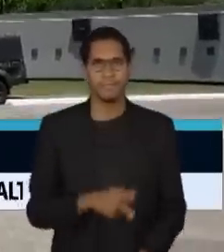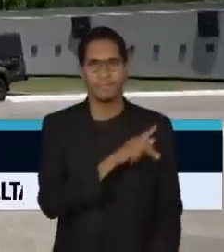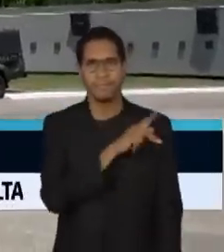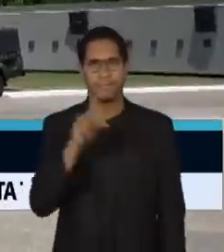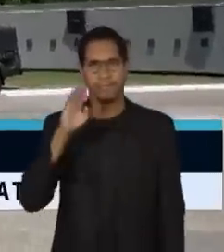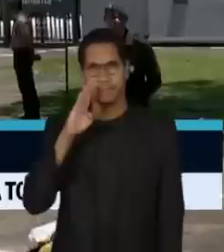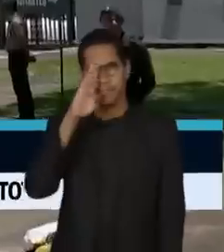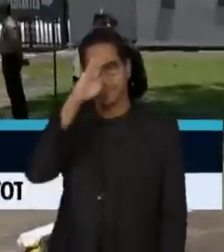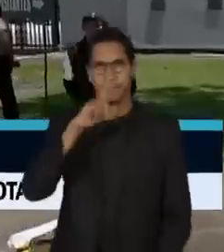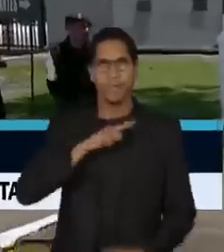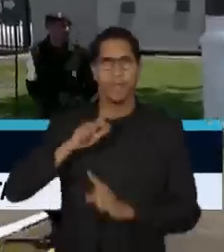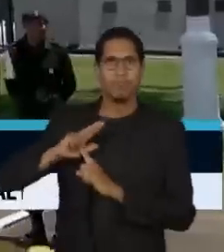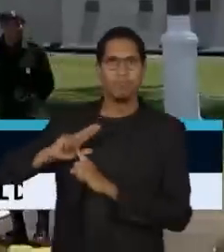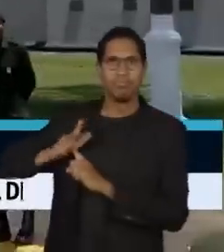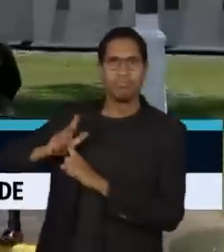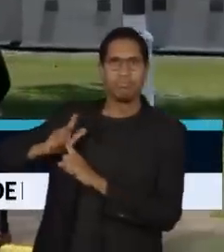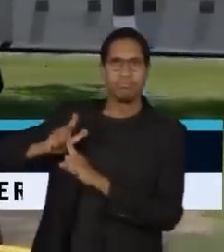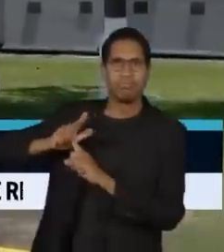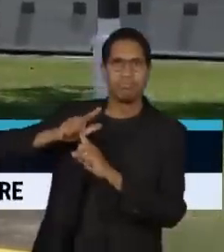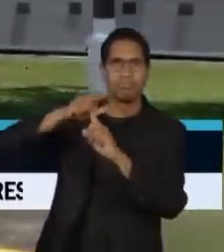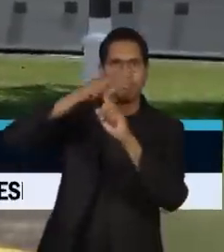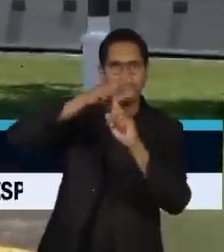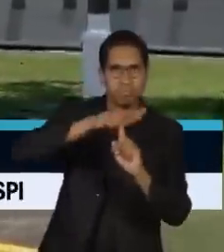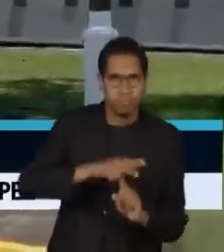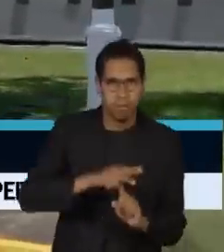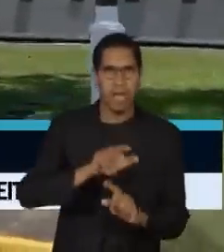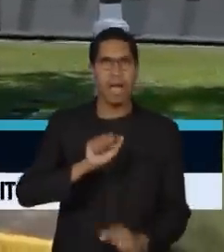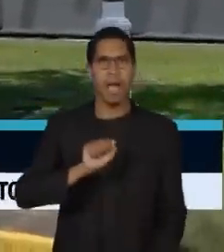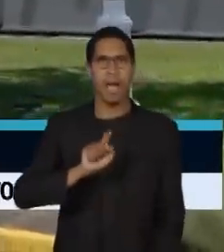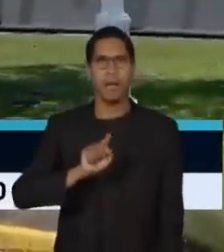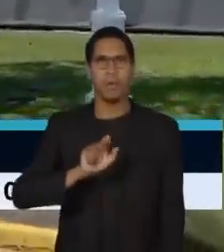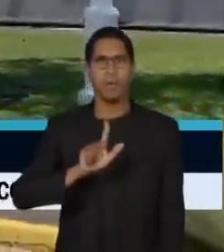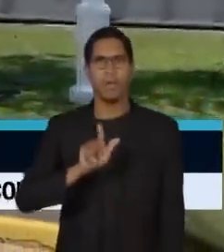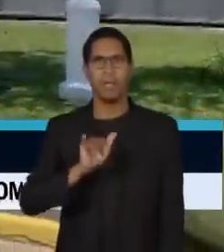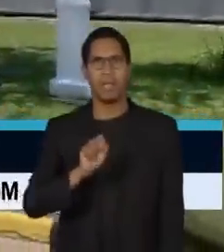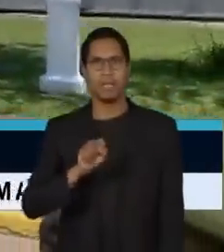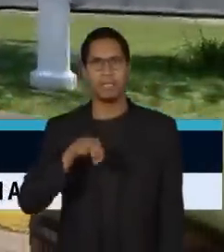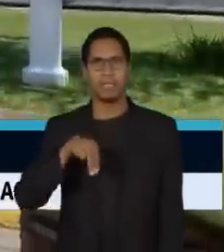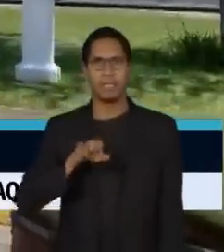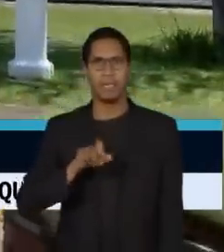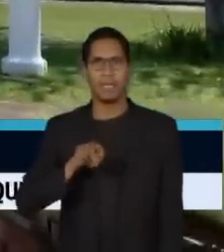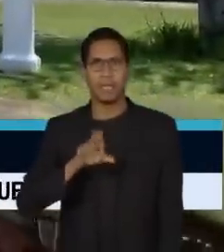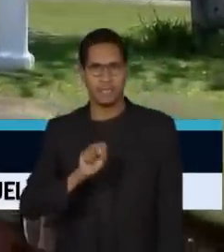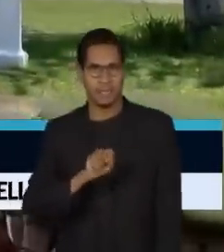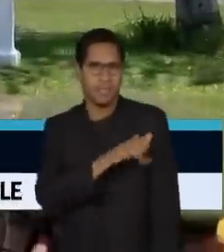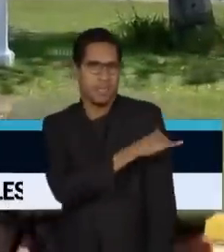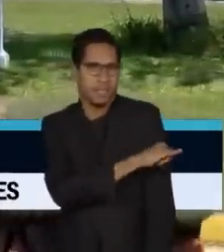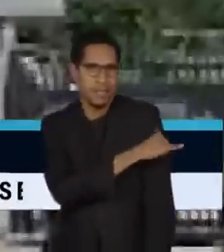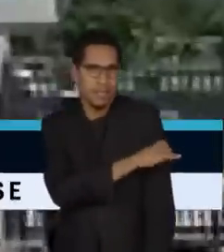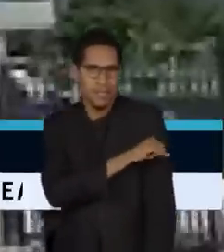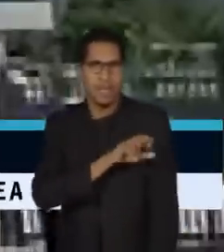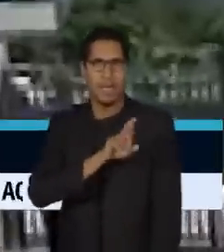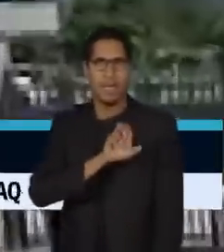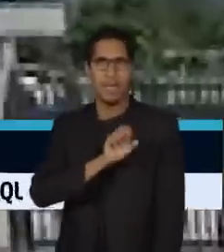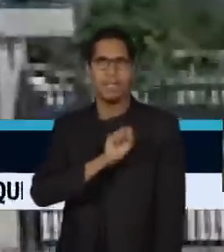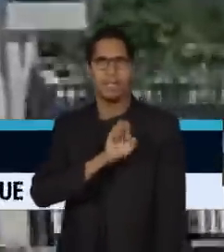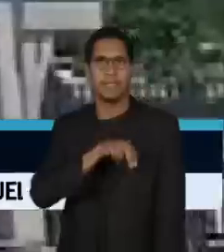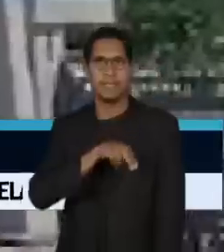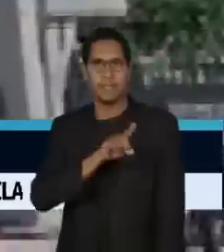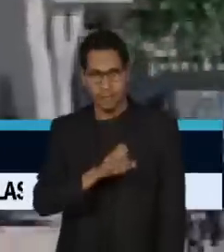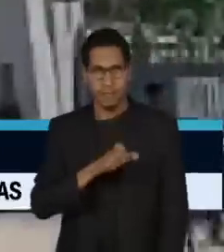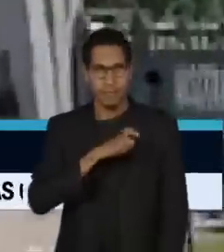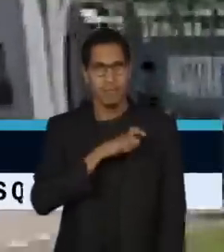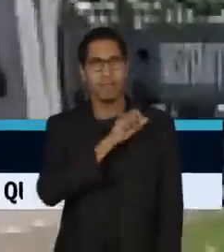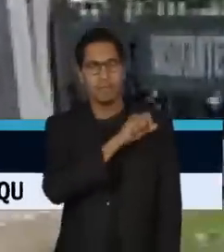Bolsonaro foi de helicóptero à Academia Militar das Agulhas Negras em Resende, no Rio de Janeiro. Na chegada, caminhou até a porta do quartel